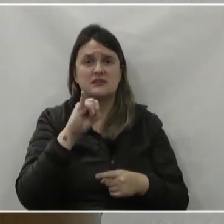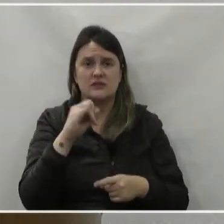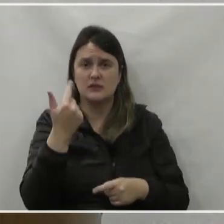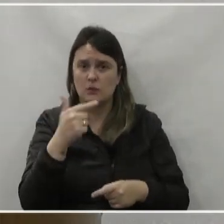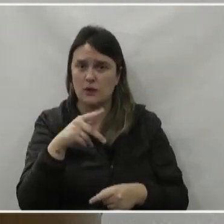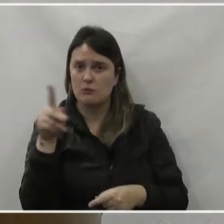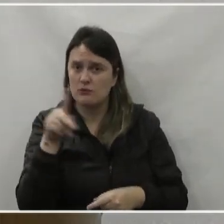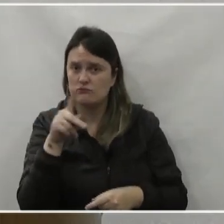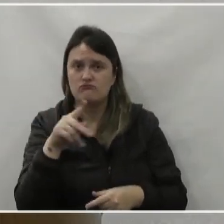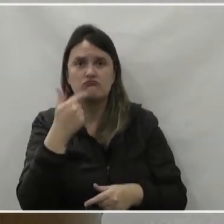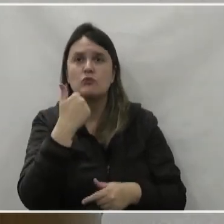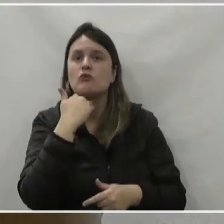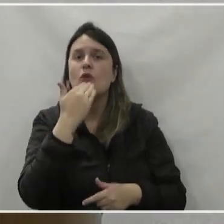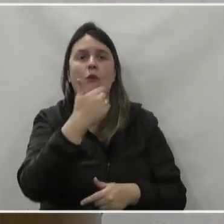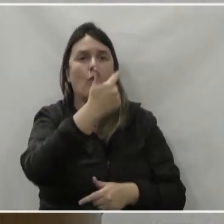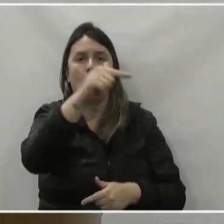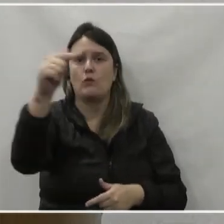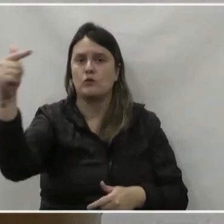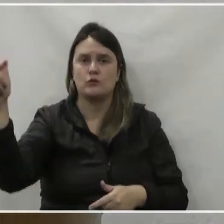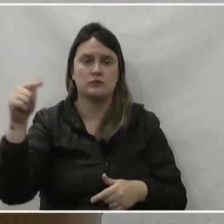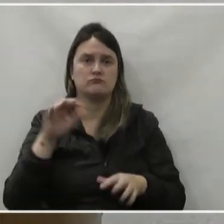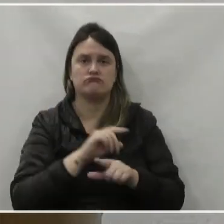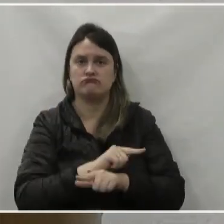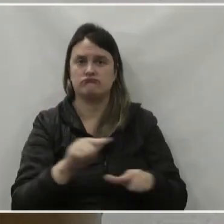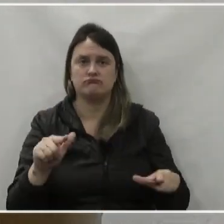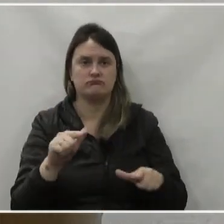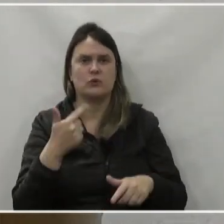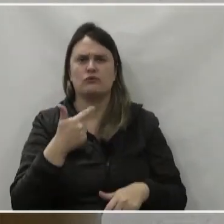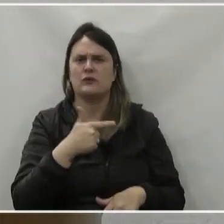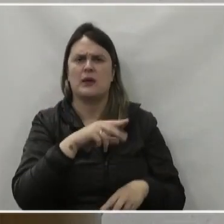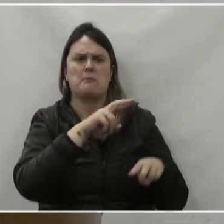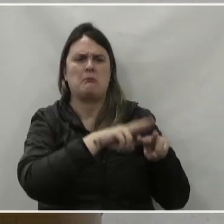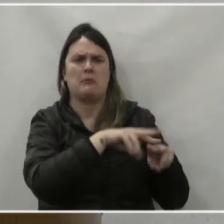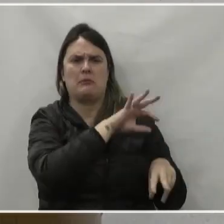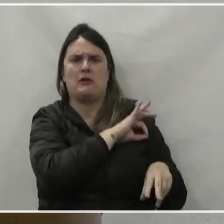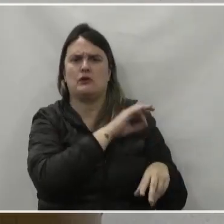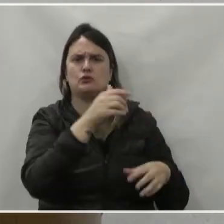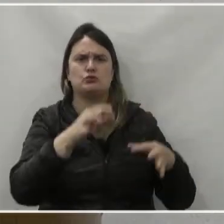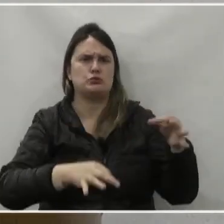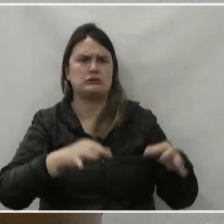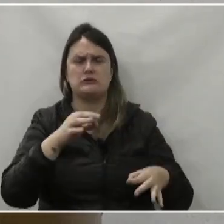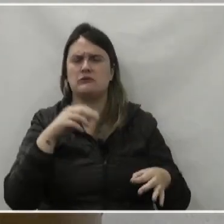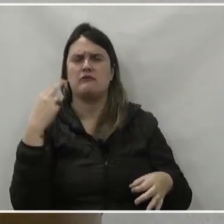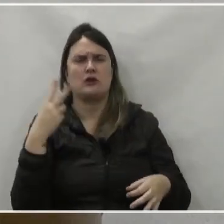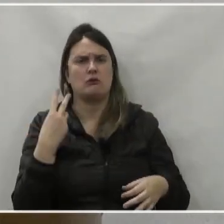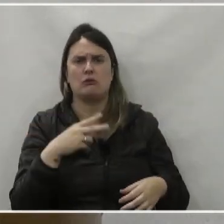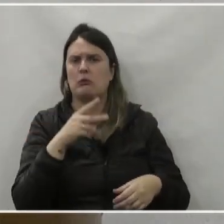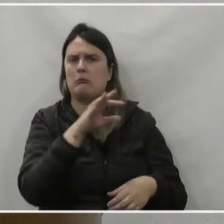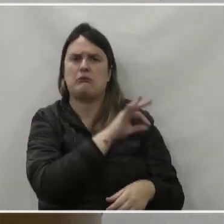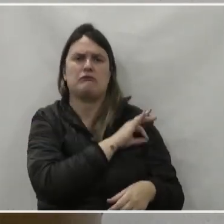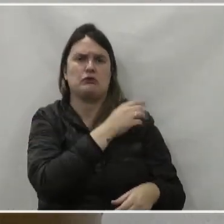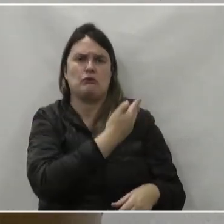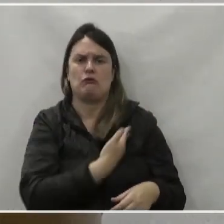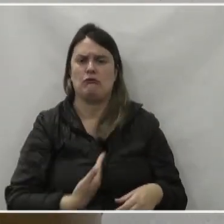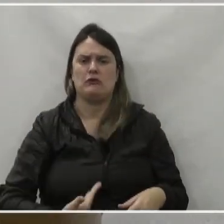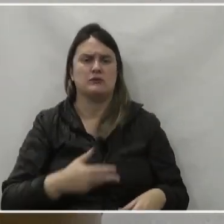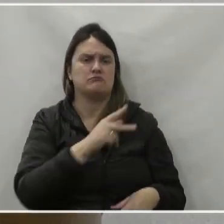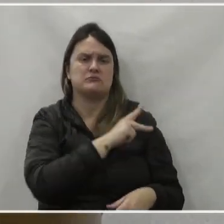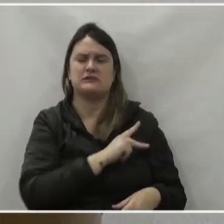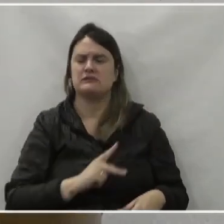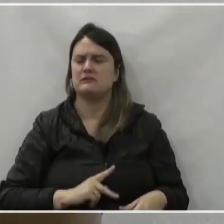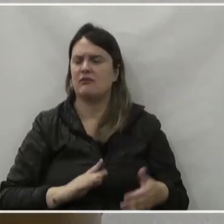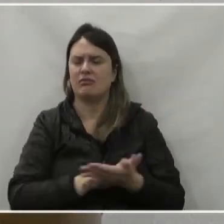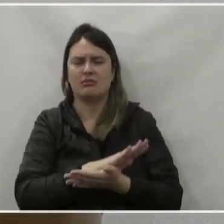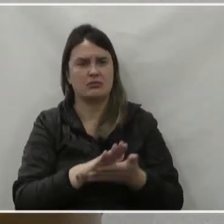não há nenhuma outra autoridade, nem delegado, nem juiz, nem vereador, nem prefeito, governador, presidente,